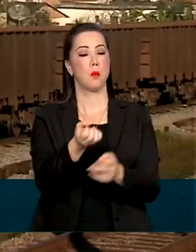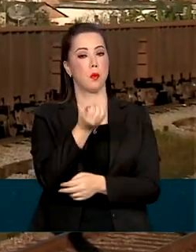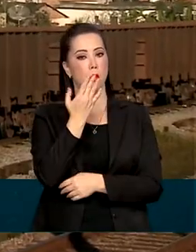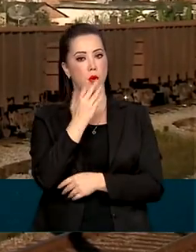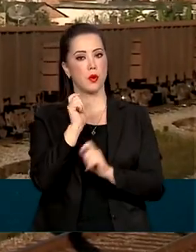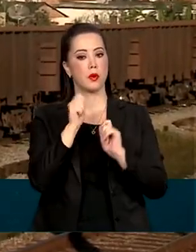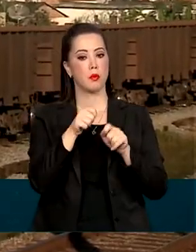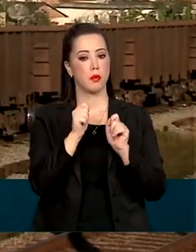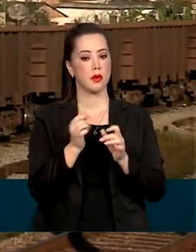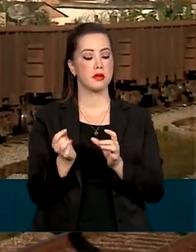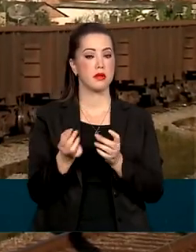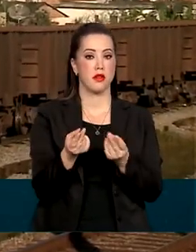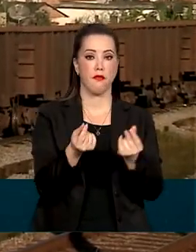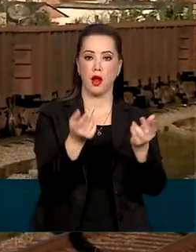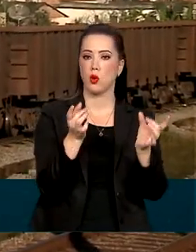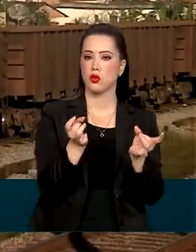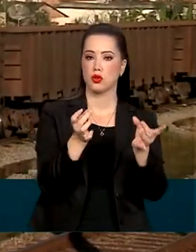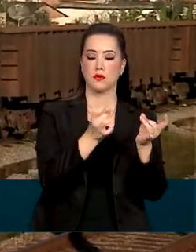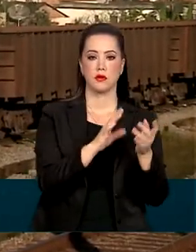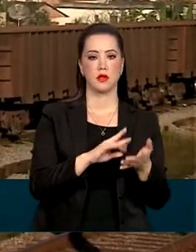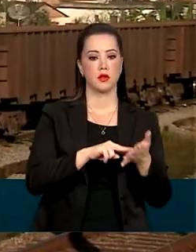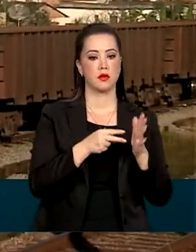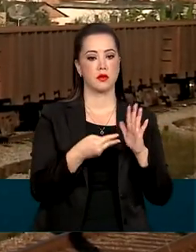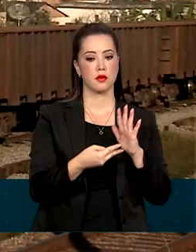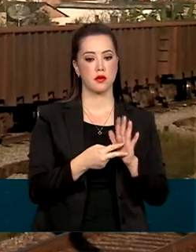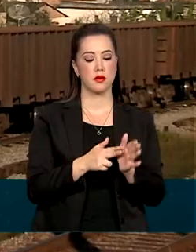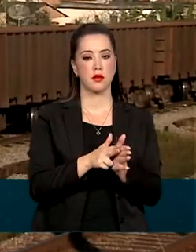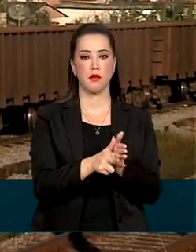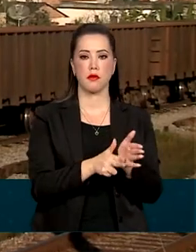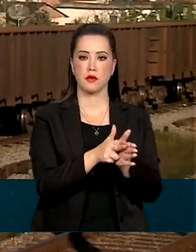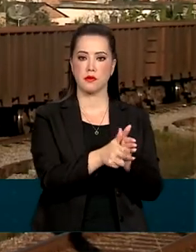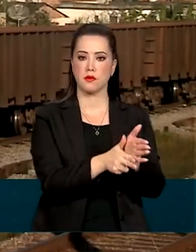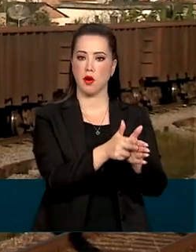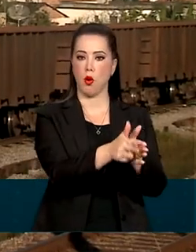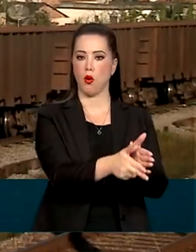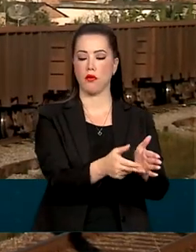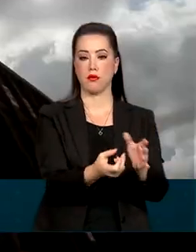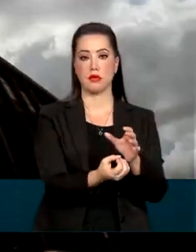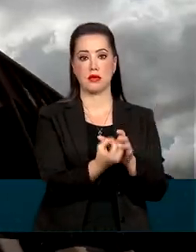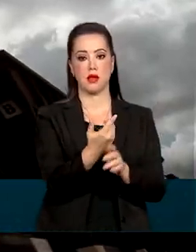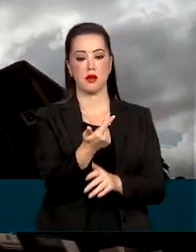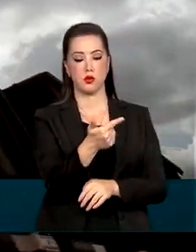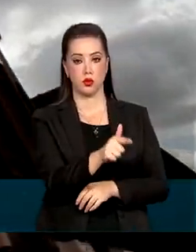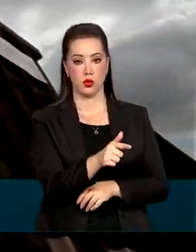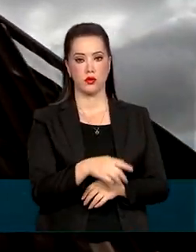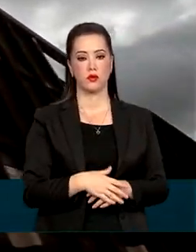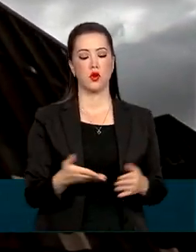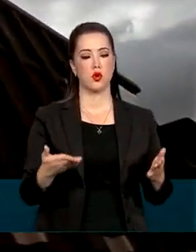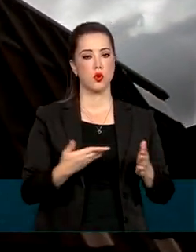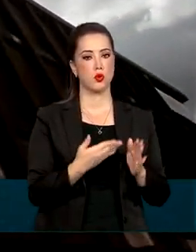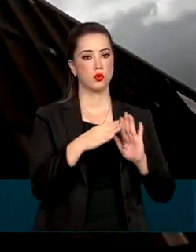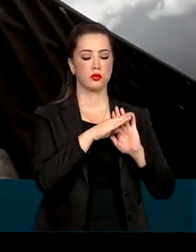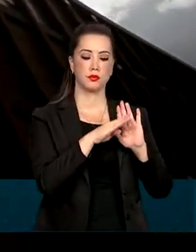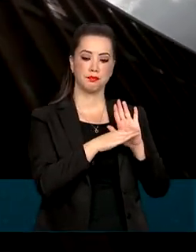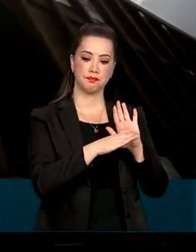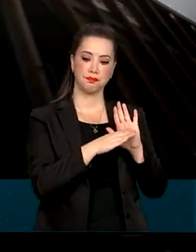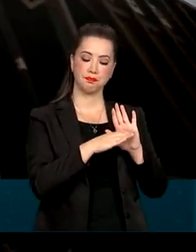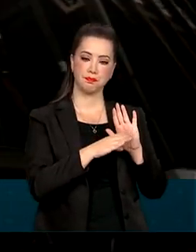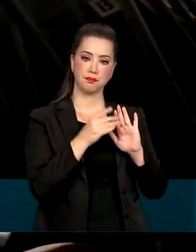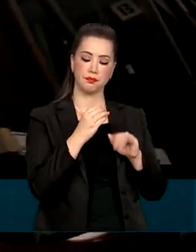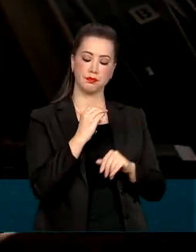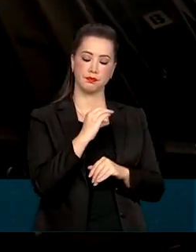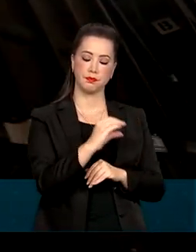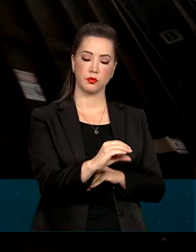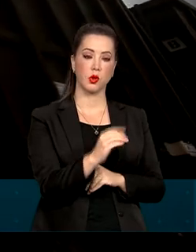competitiva. Ou seja, as ferrovias renasceram no Brasil nesses últimos três anos. Temos um programa hoje que vai investir mais de 200